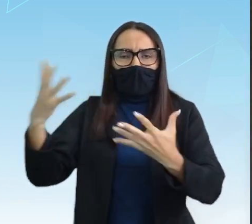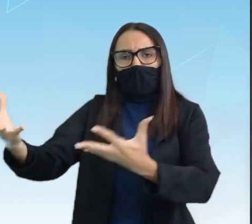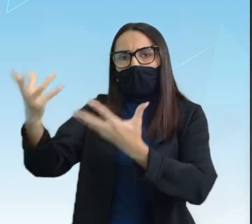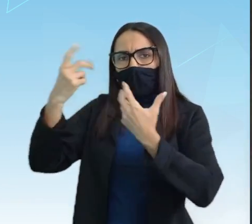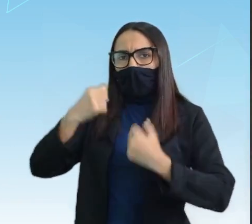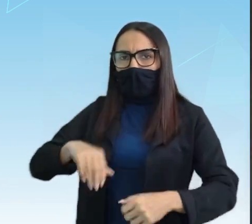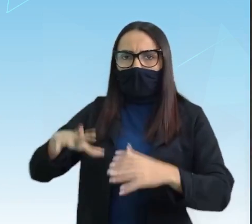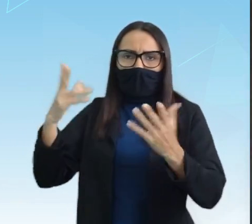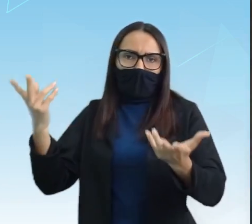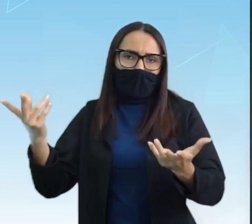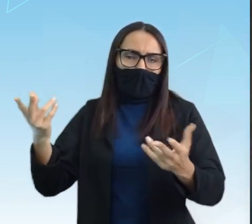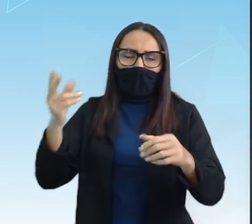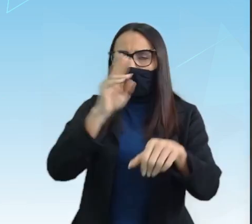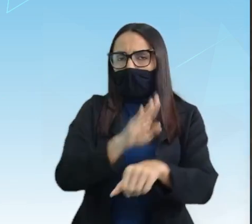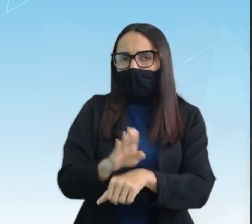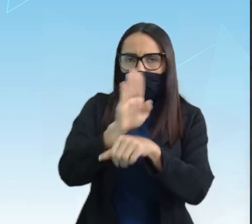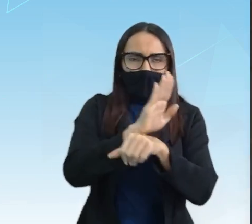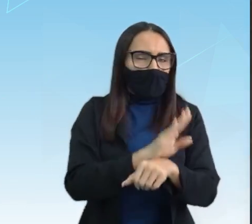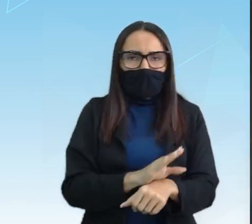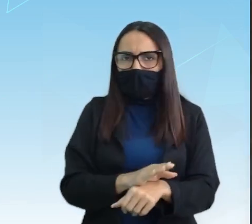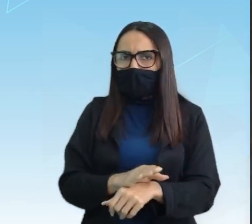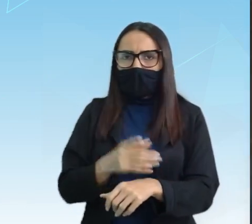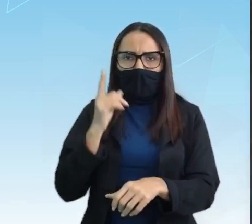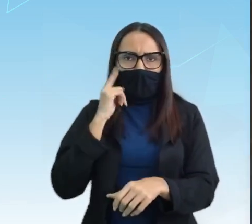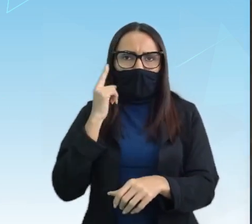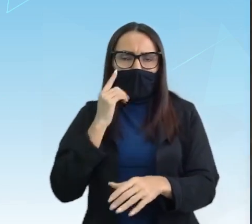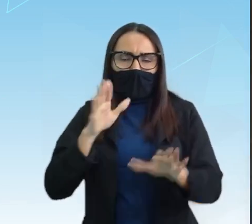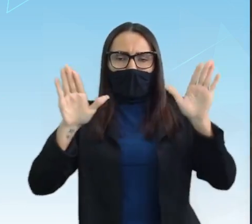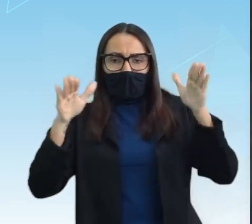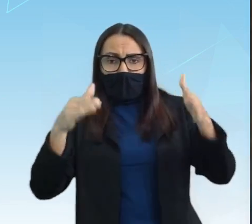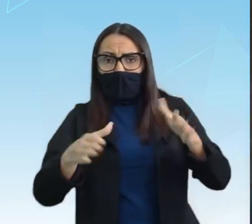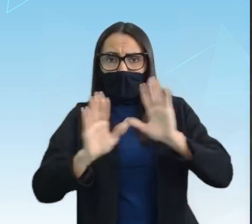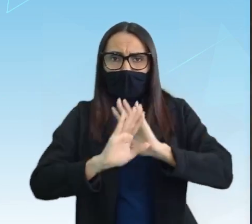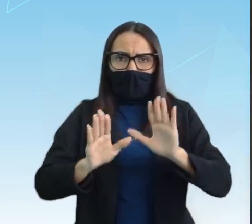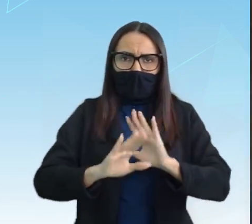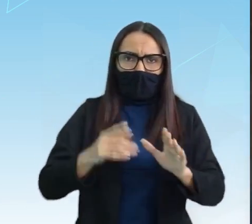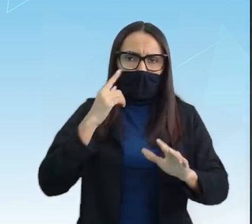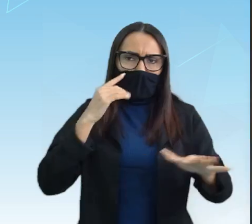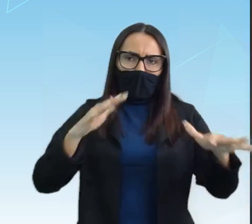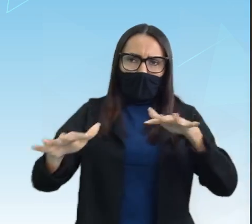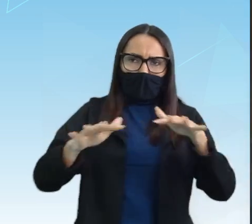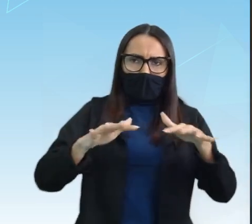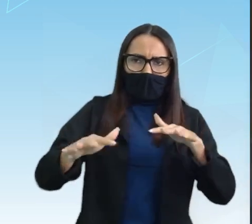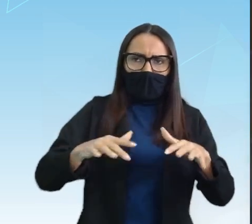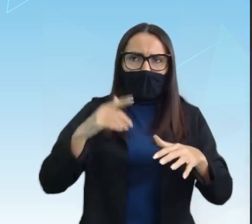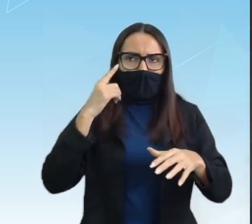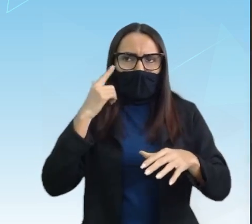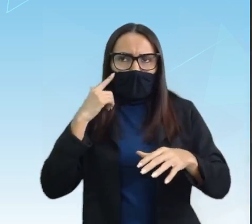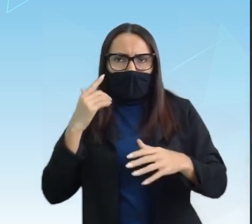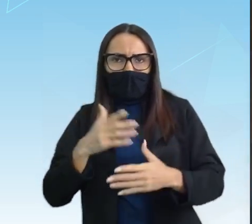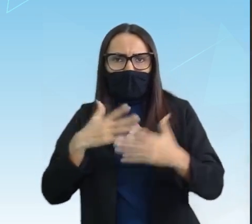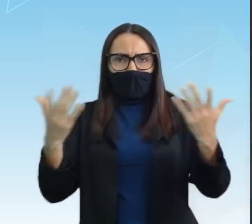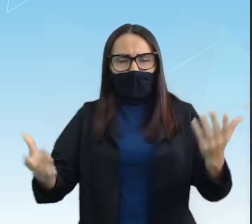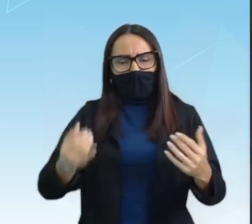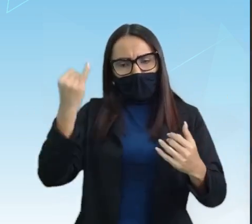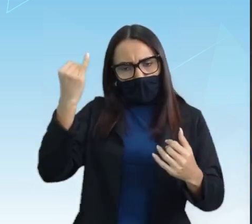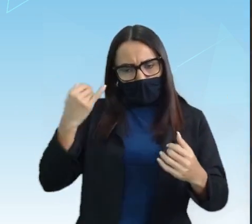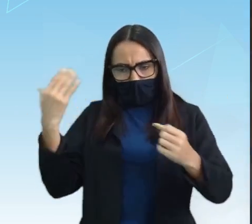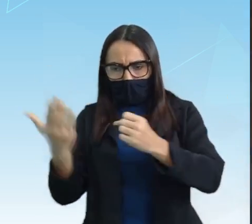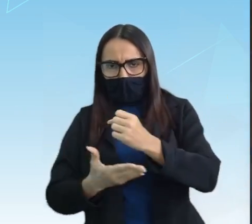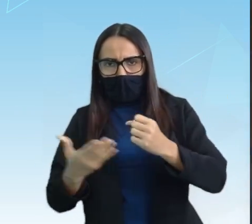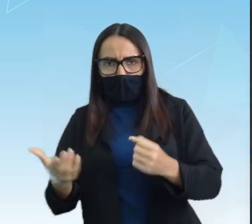maiores cuidados de contrapartida. E já na intensiva, não. Manejamento, pequenos recintos, com a dieta à base